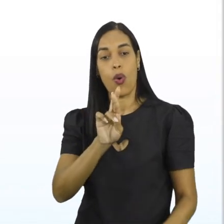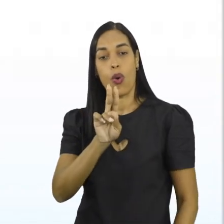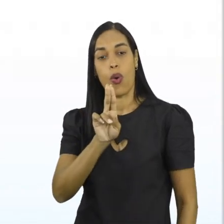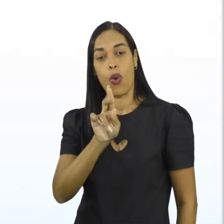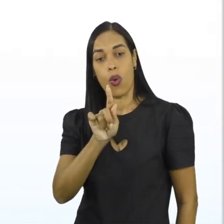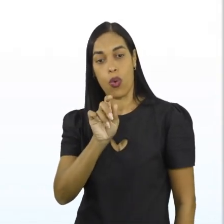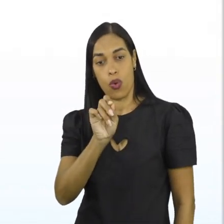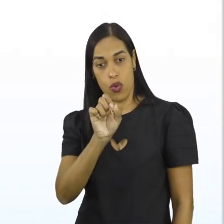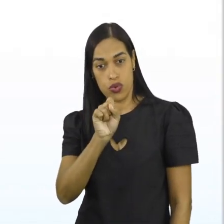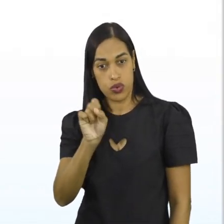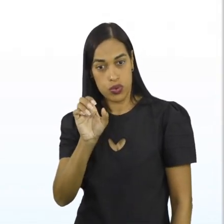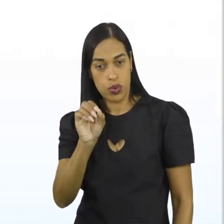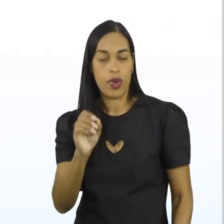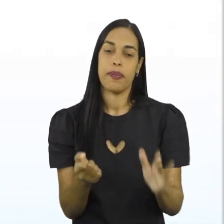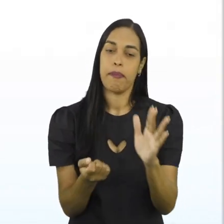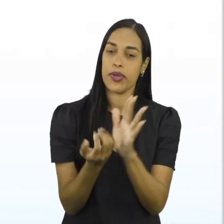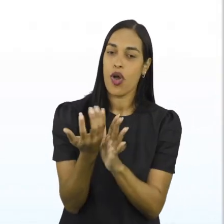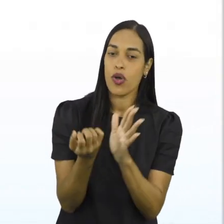ele produz